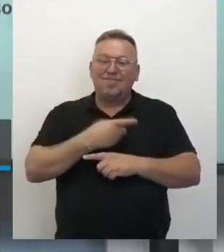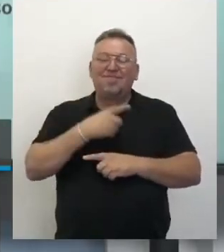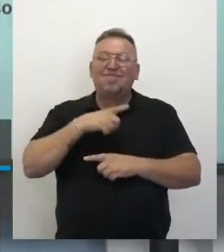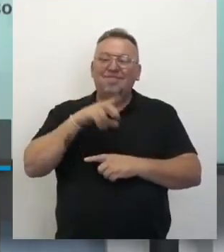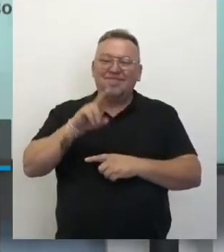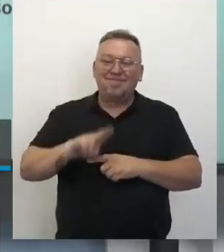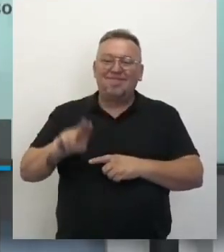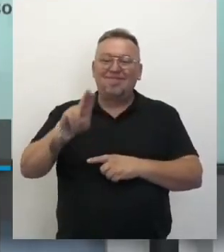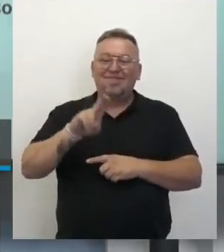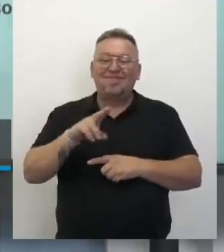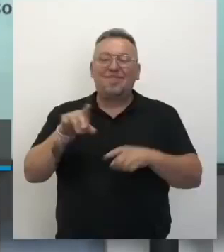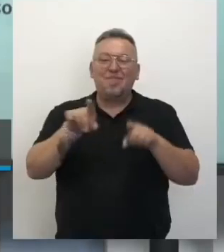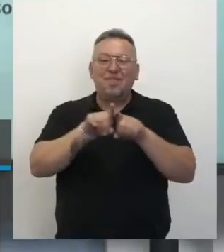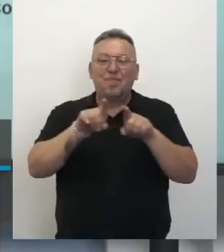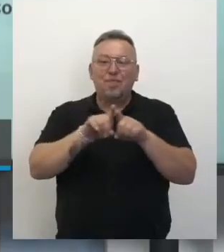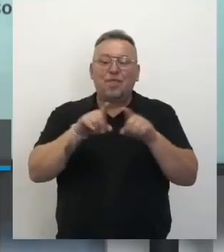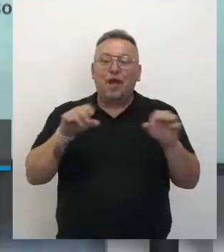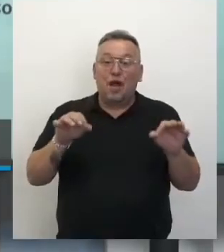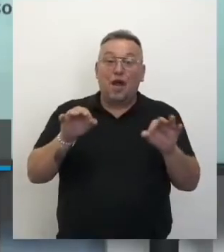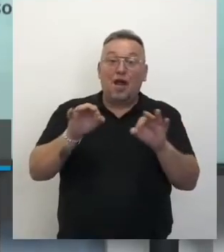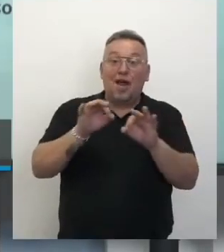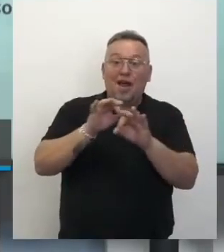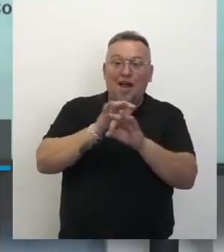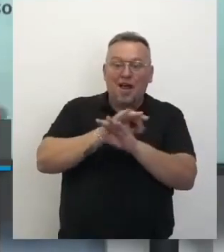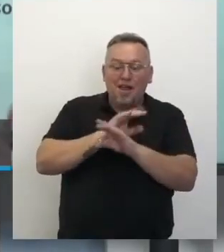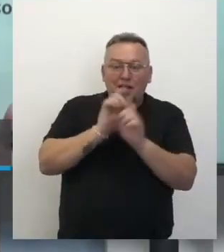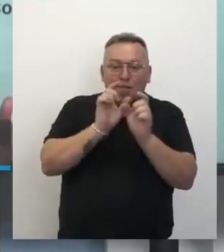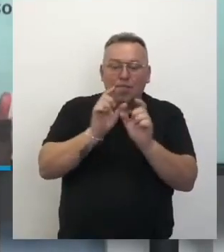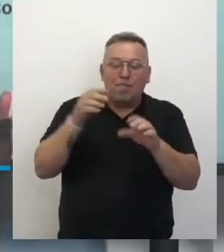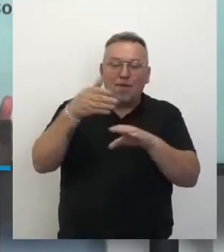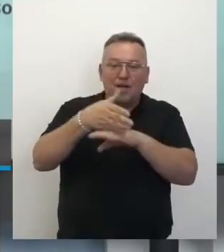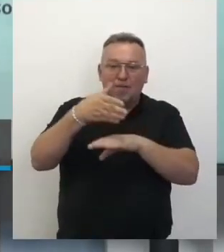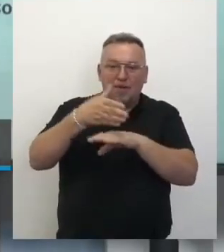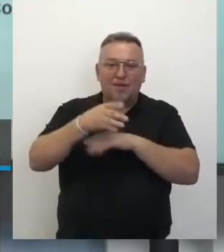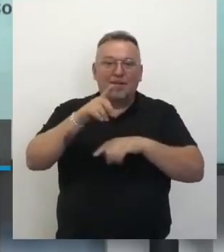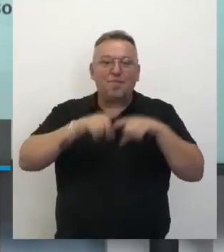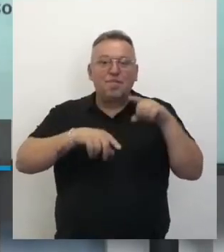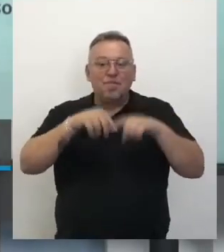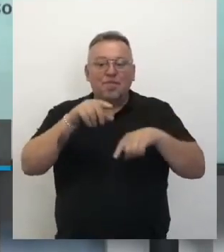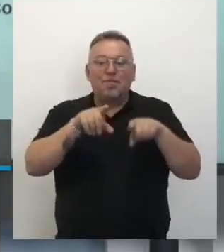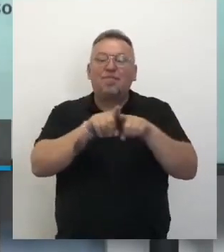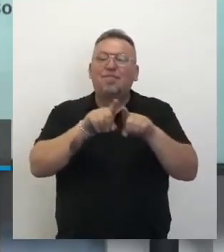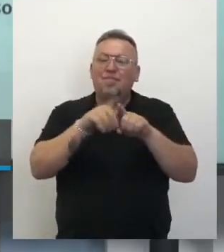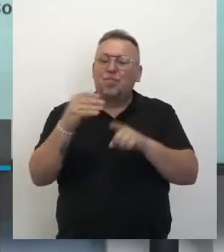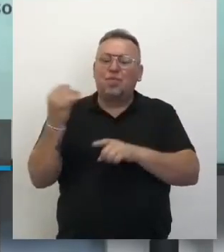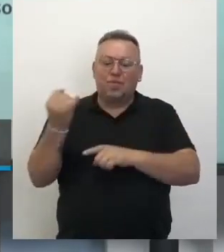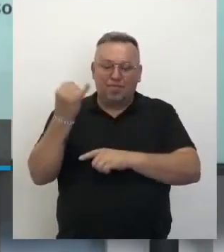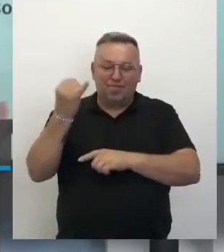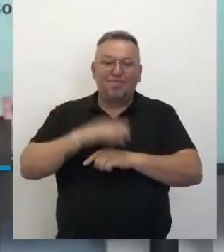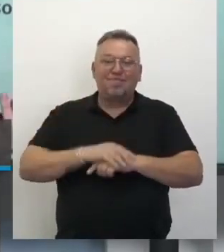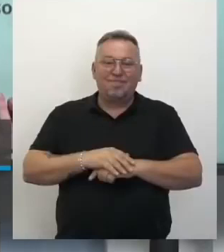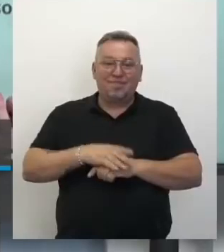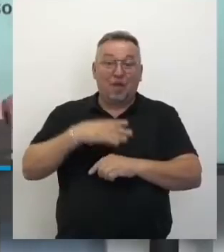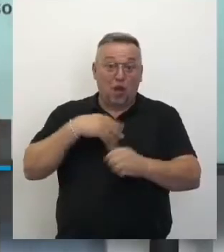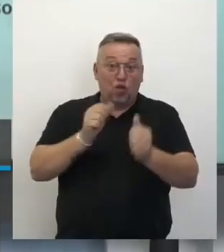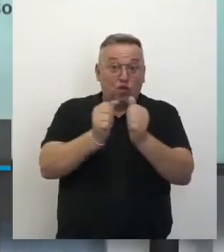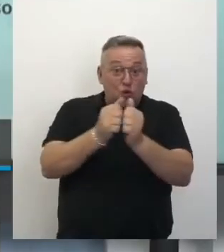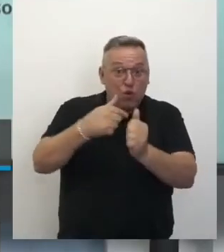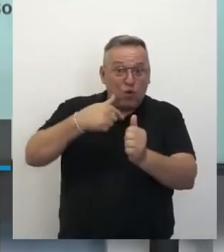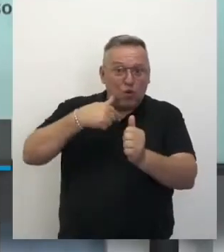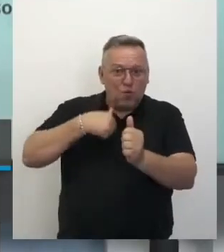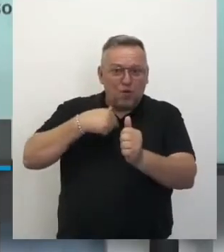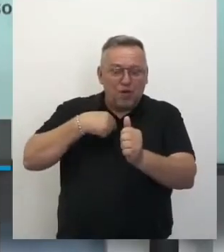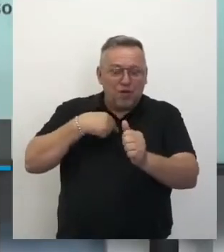estamos utilizando aí, encerrando essa participação desse material aí, que foi muito importante. Para me acompanhar aí,